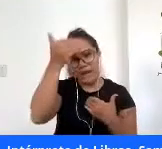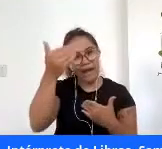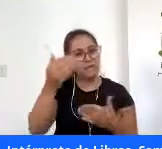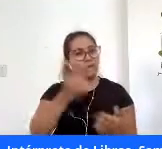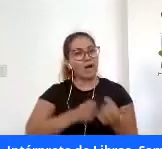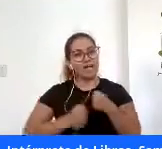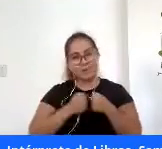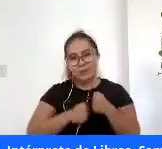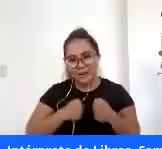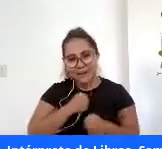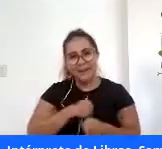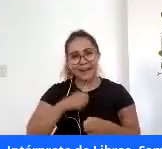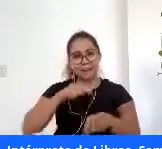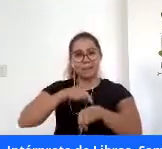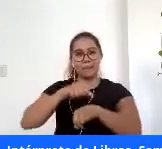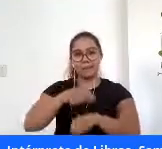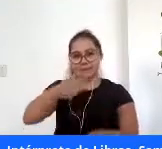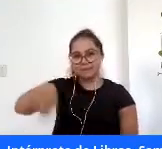adorei